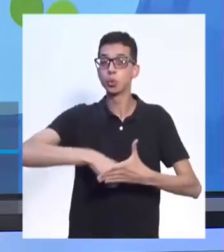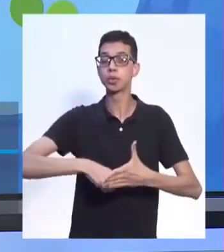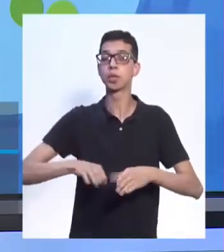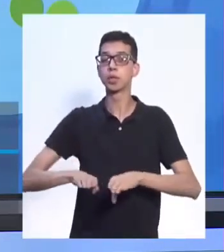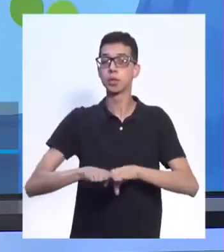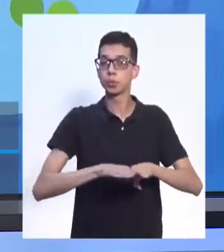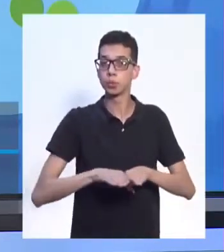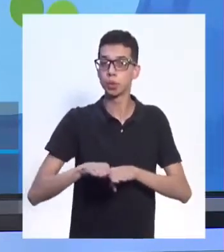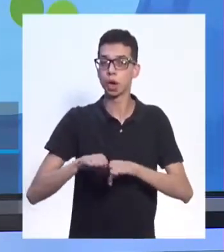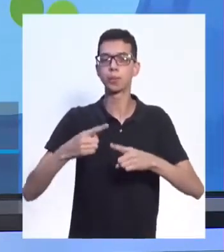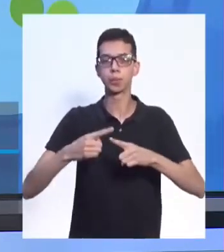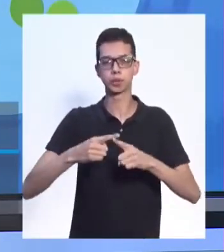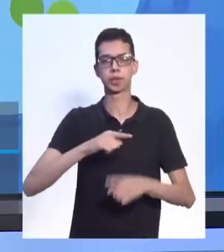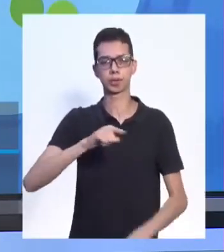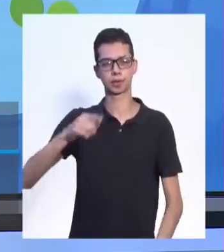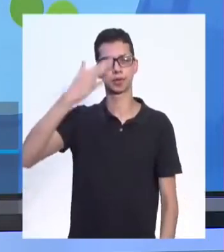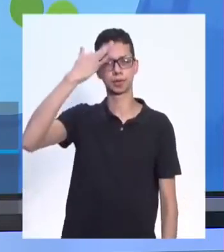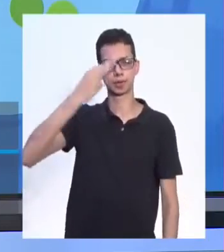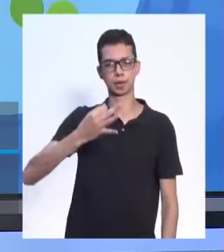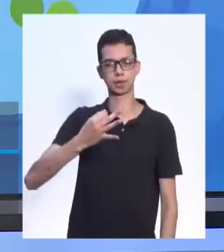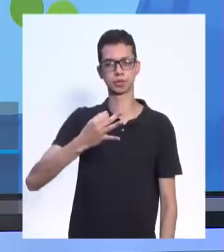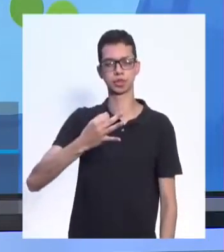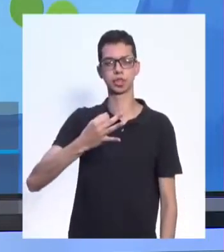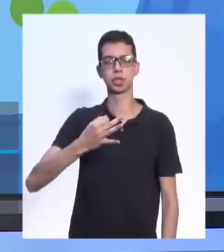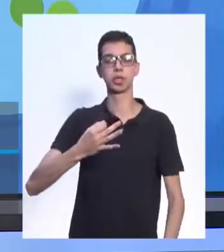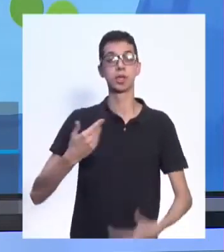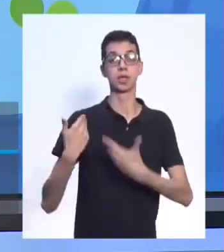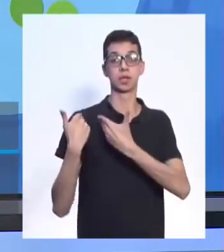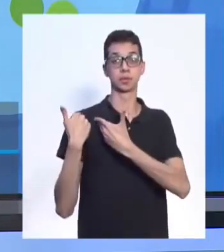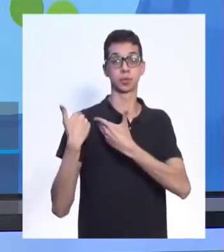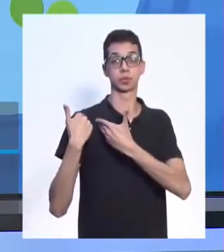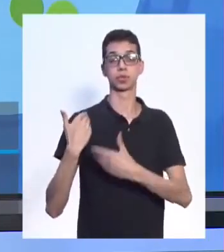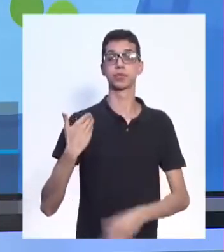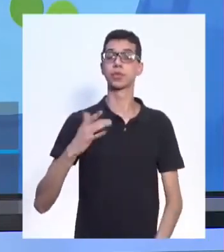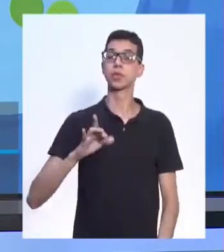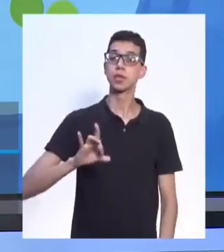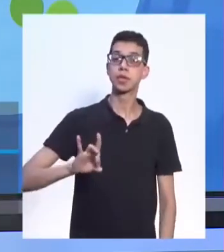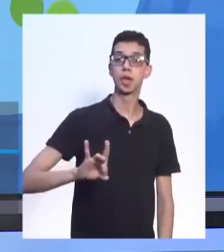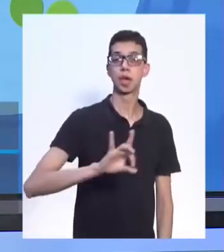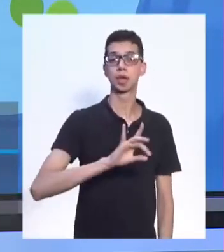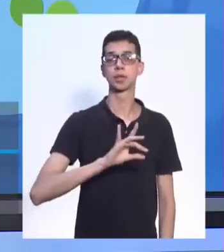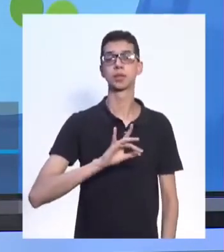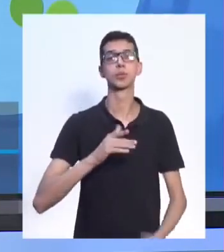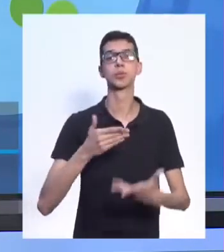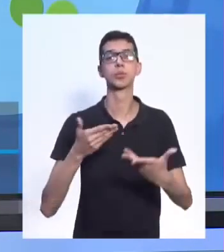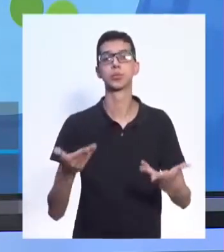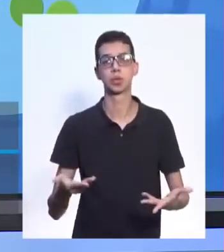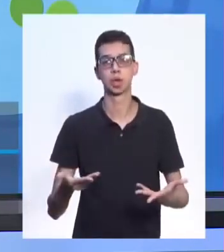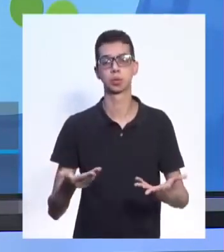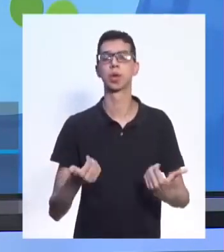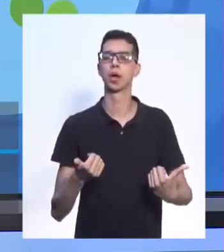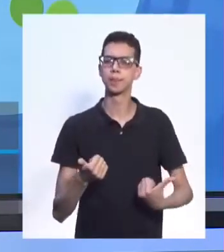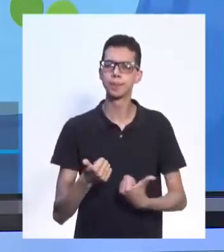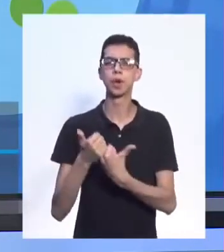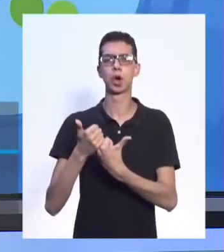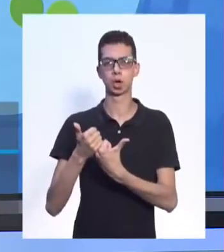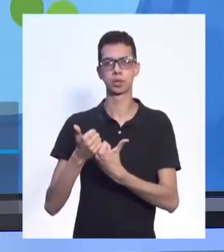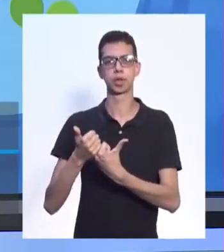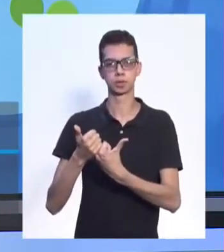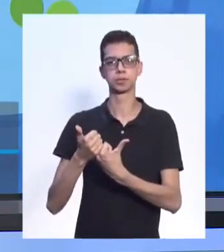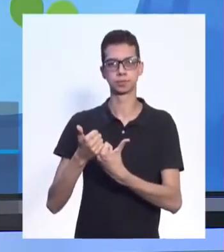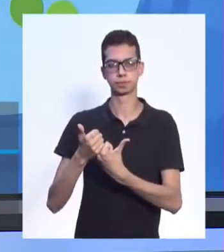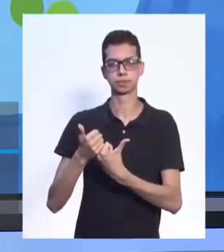gente entende os nossos privilégios, o nosso papel é justamente, vamos dizer assim, apoiar esse movimento, né,